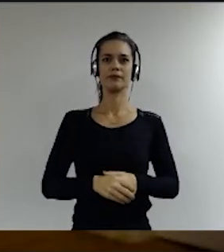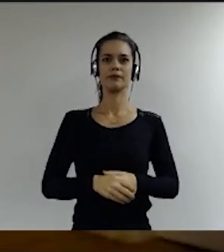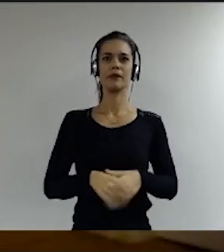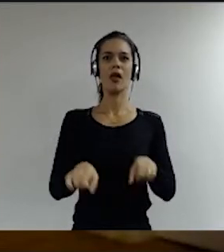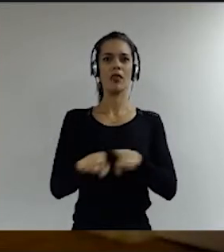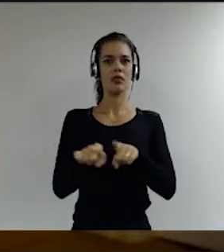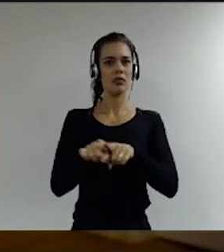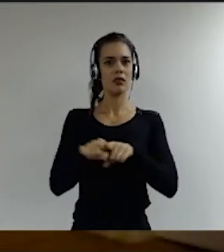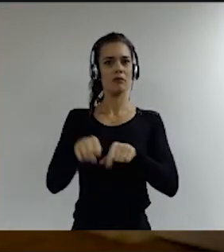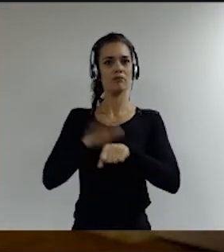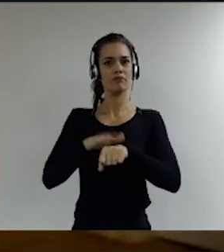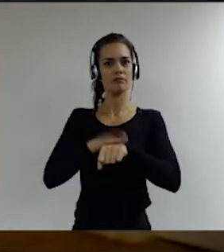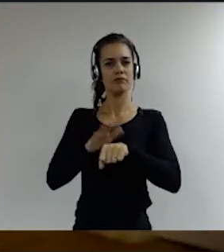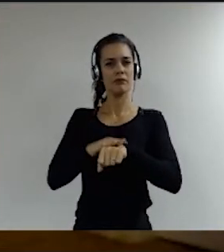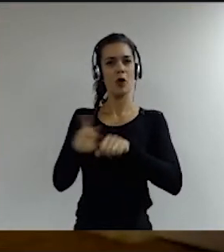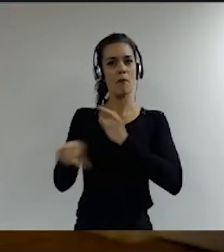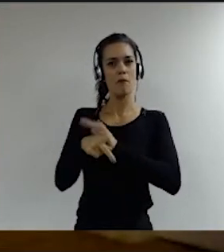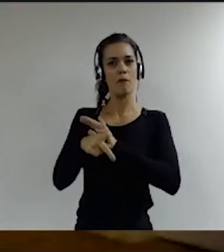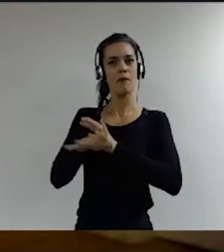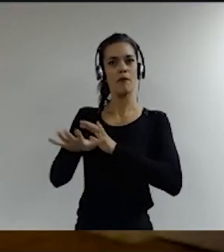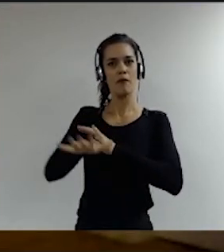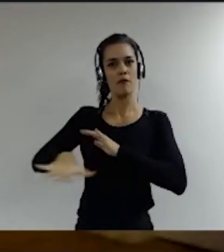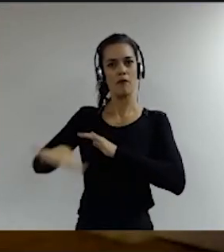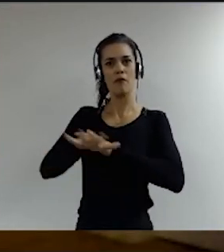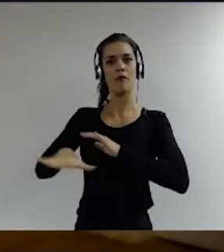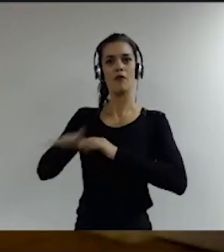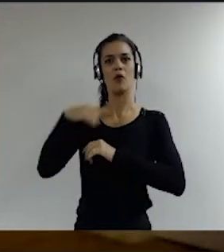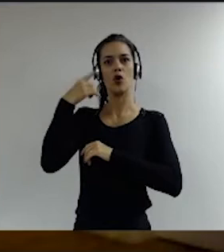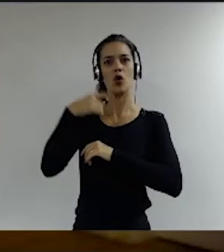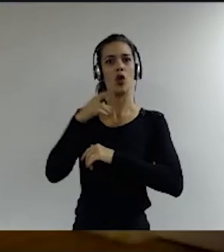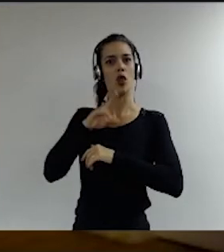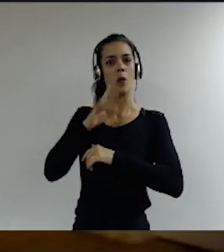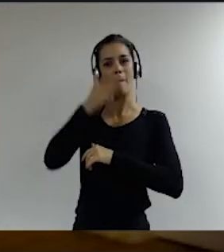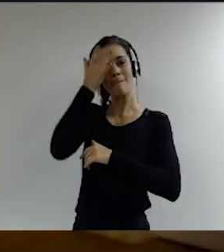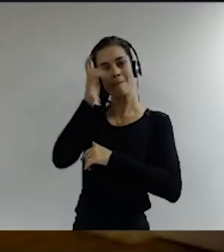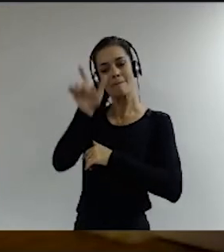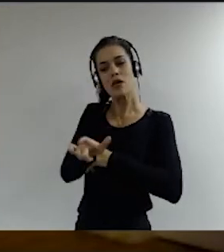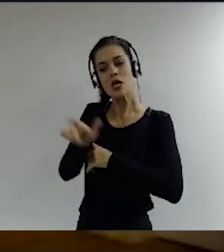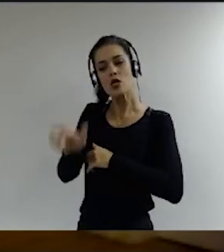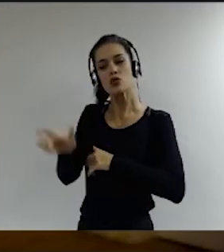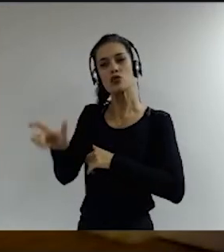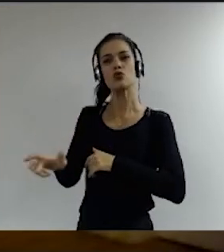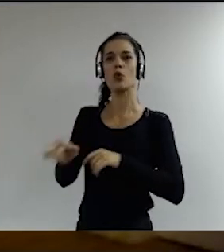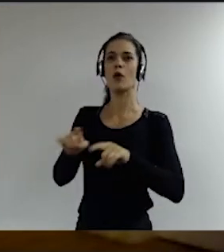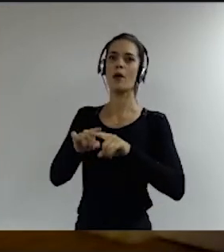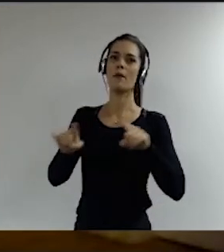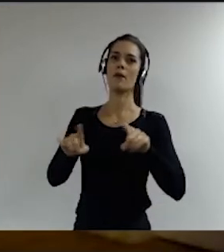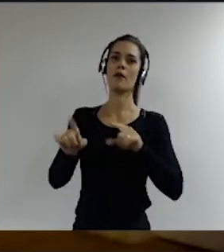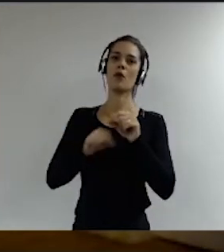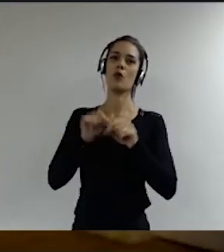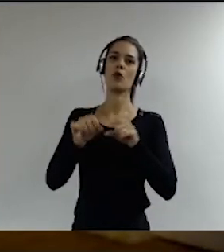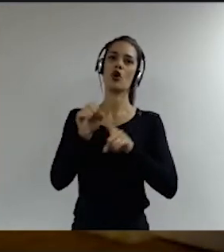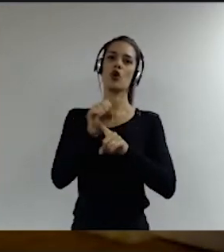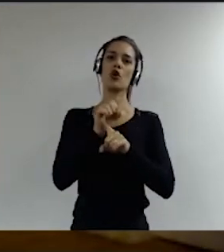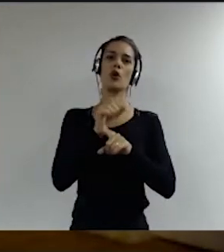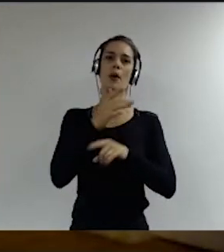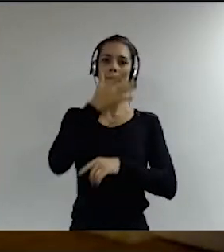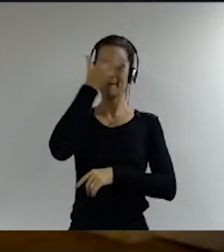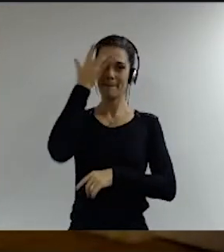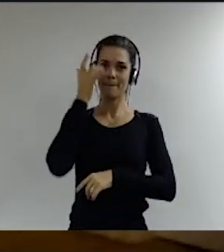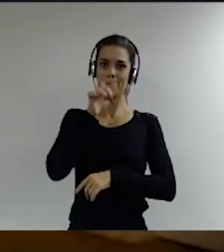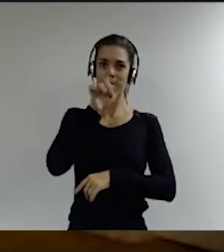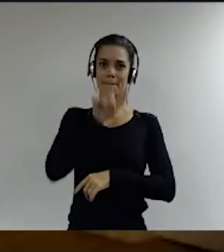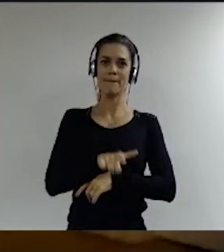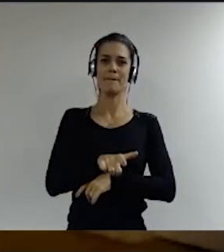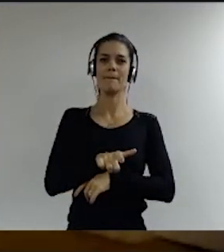prerrogativas necessárias e indispensáveis, não a pessoa do advogado, mas a pessoa da sociedade, a pessoa